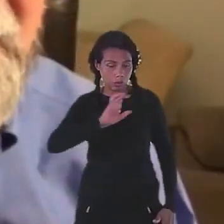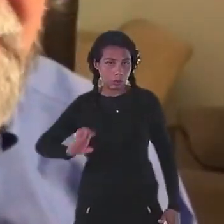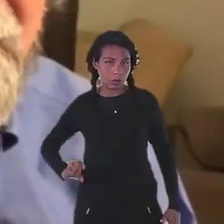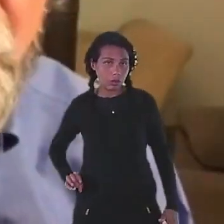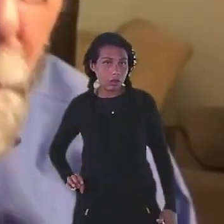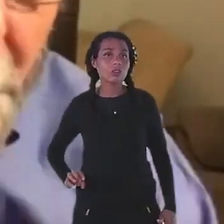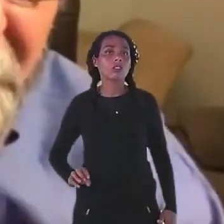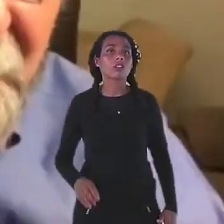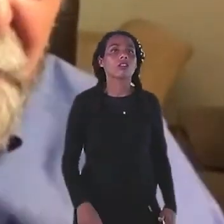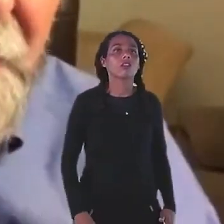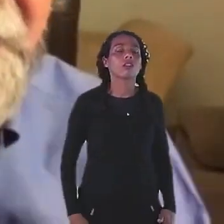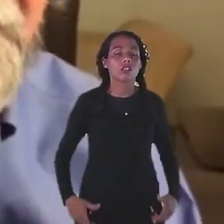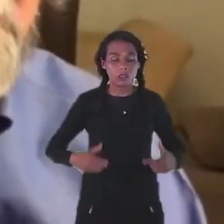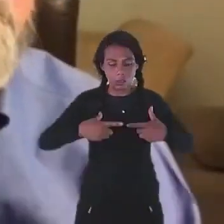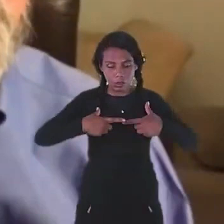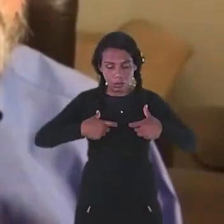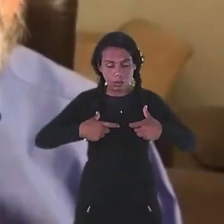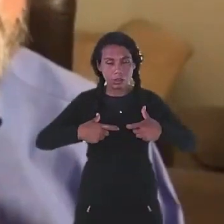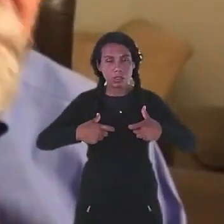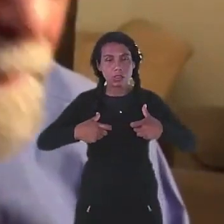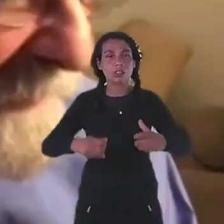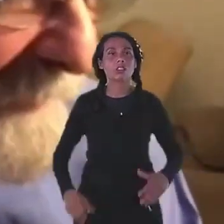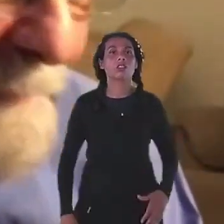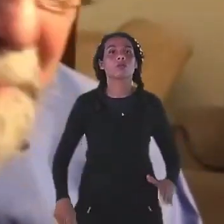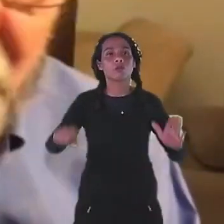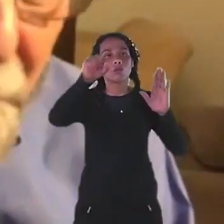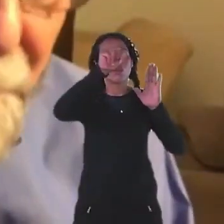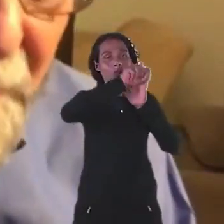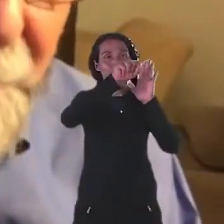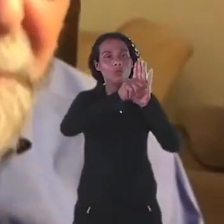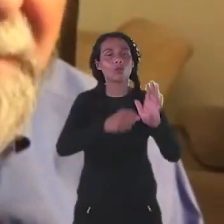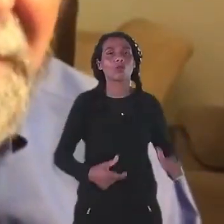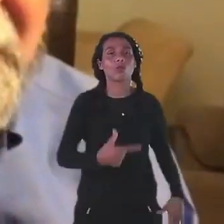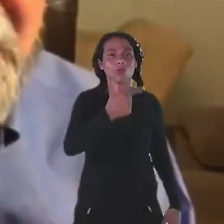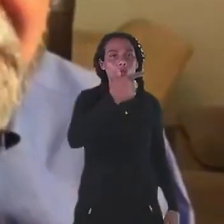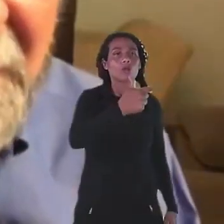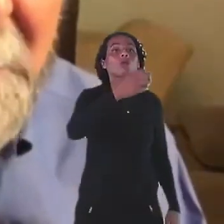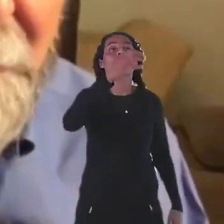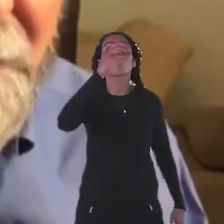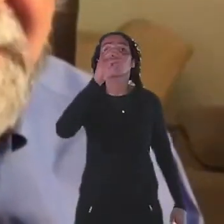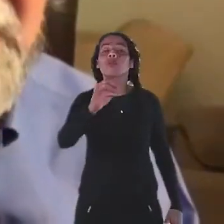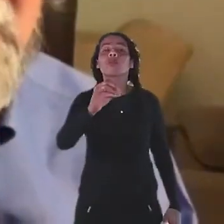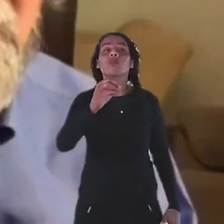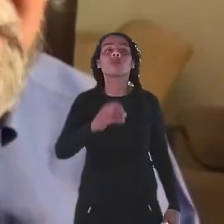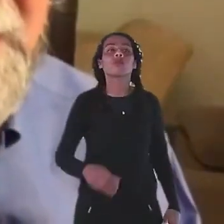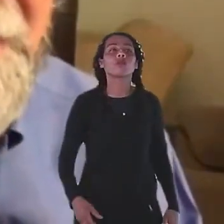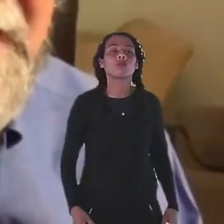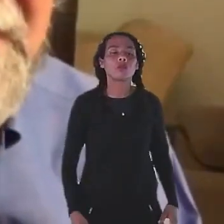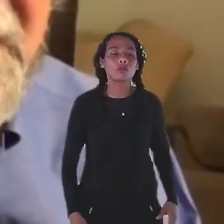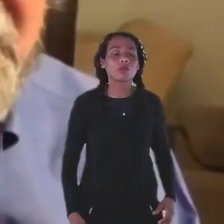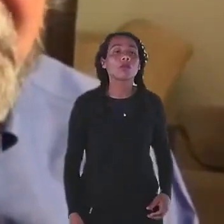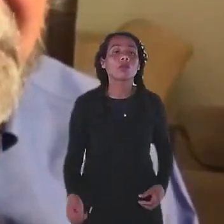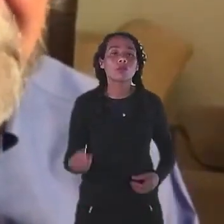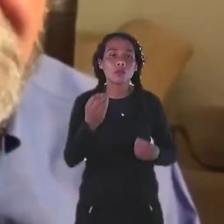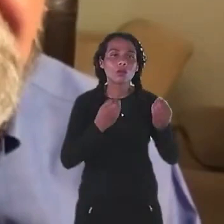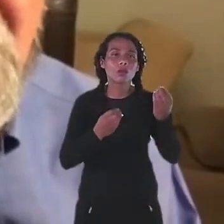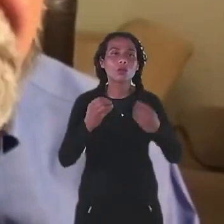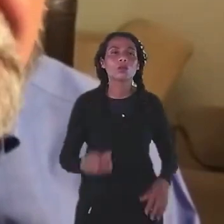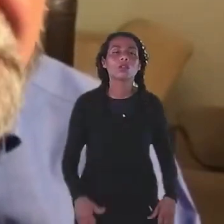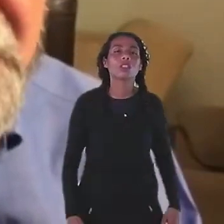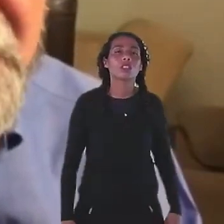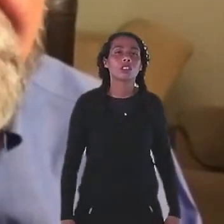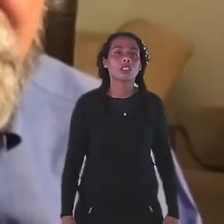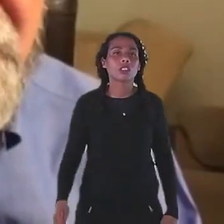do século XX, ou o momento que nós vivemos atual no mundo, e você consegue explicar ele por essa teoria das brainettes,